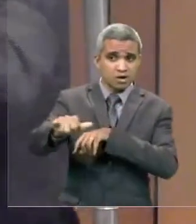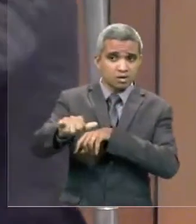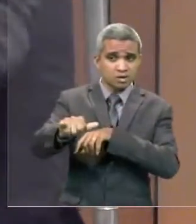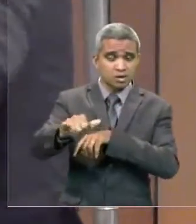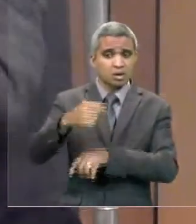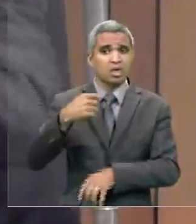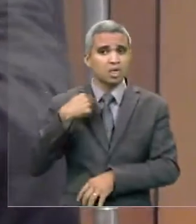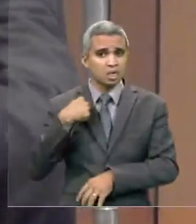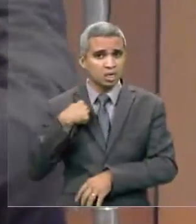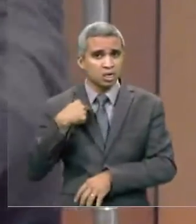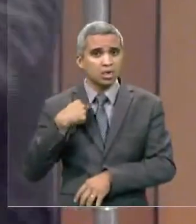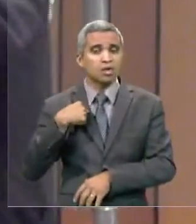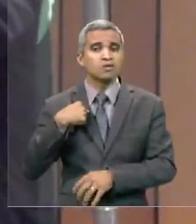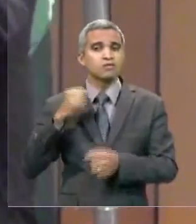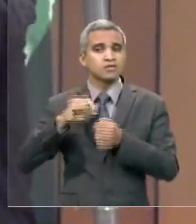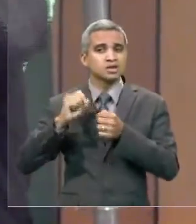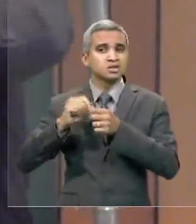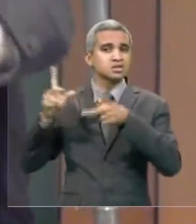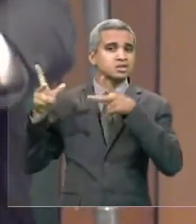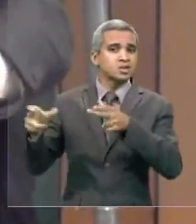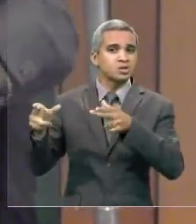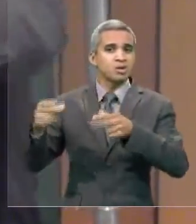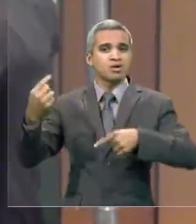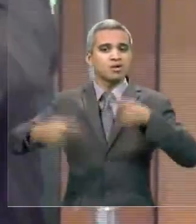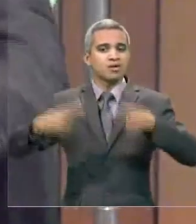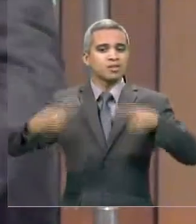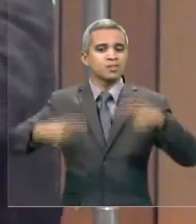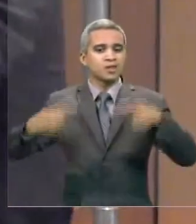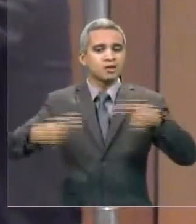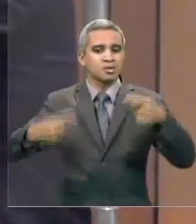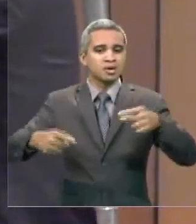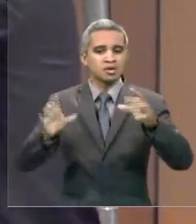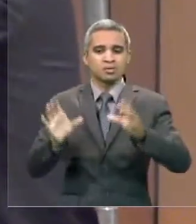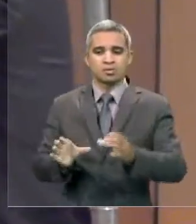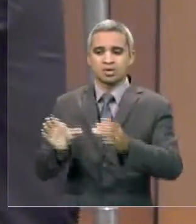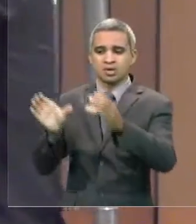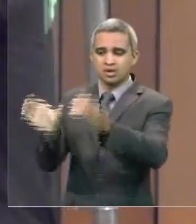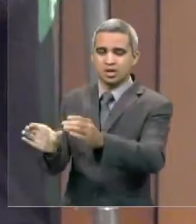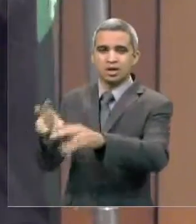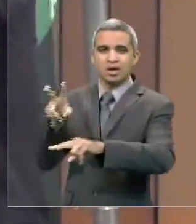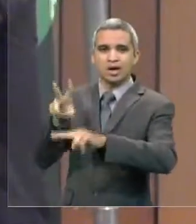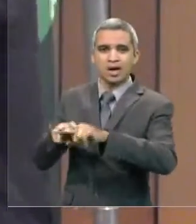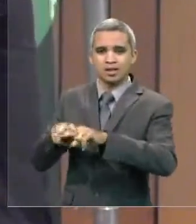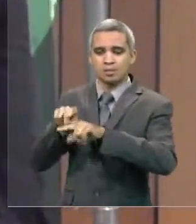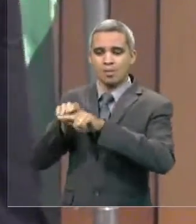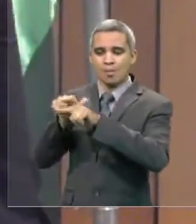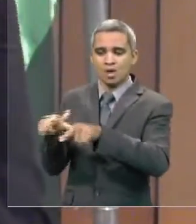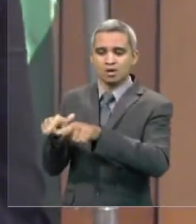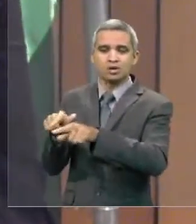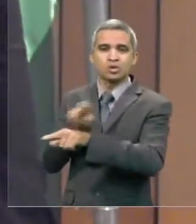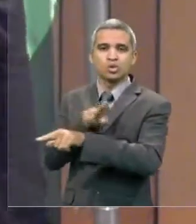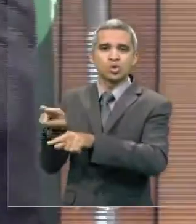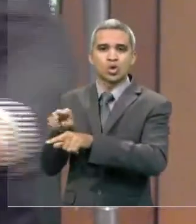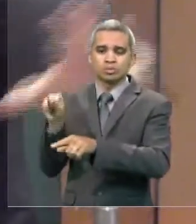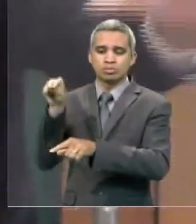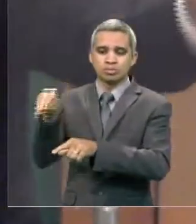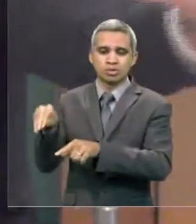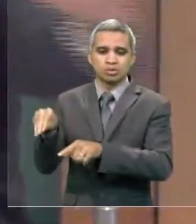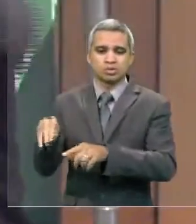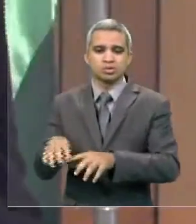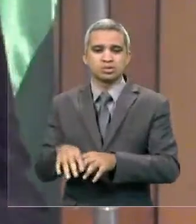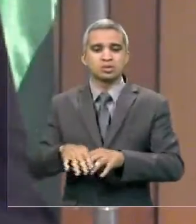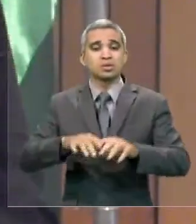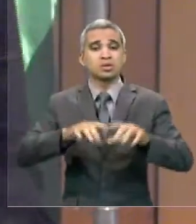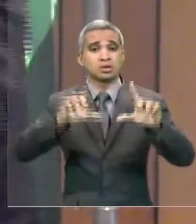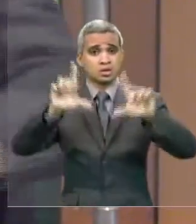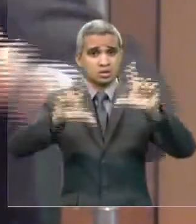lá naqueles debates, que eles botam na cadeira vazia e botam a plaquinha lá. Fulano de tal, não veio, para que a imprensa